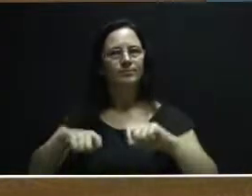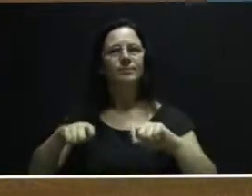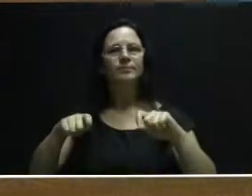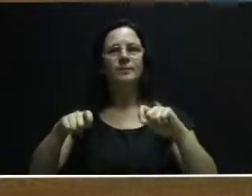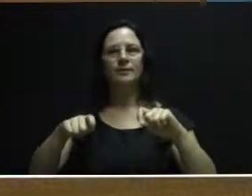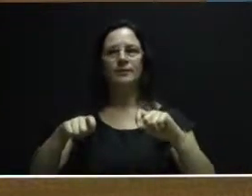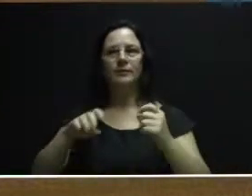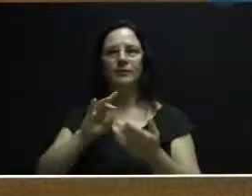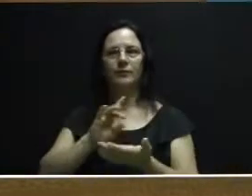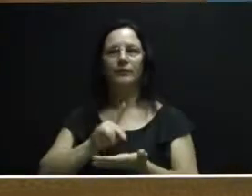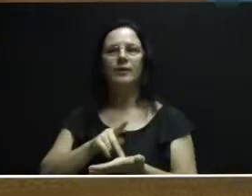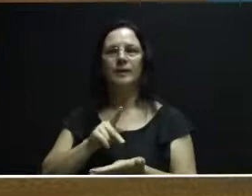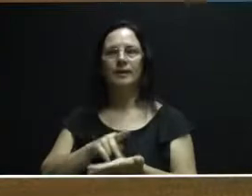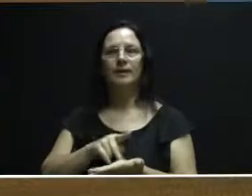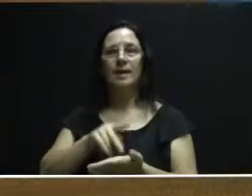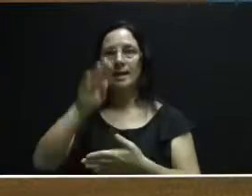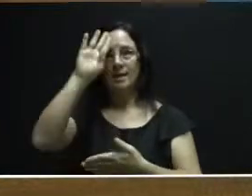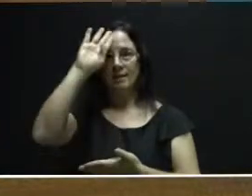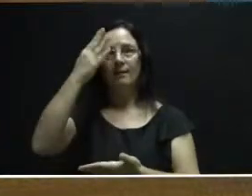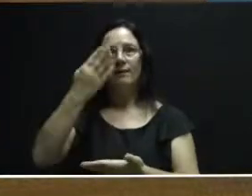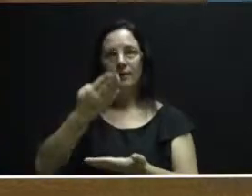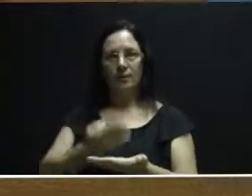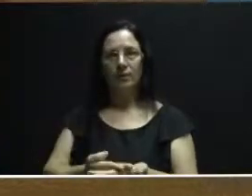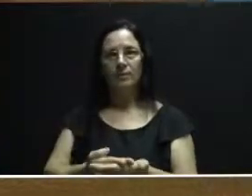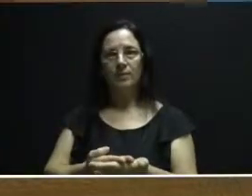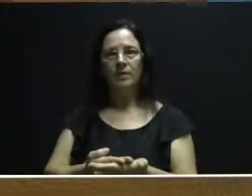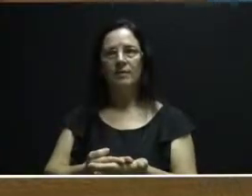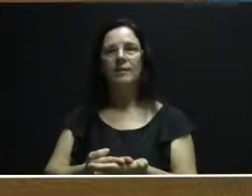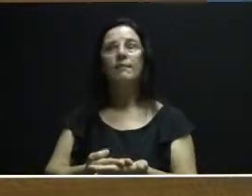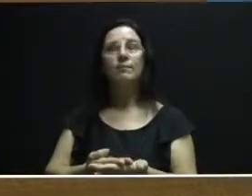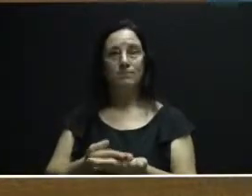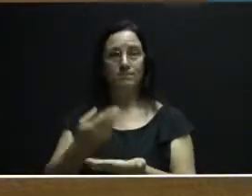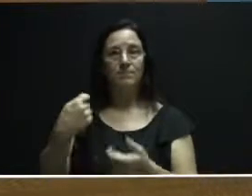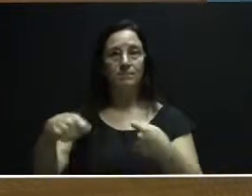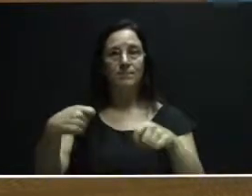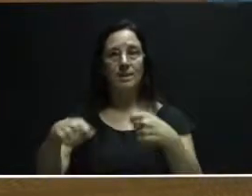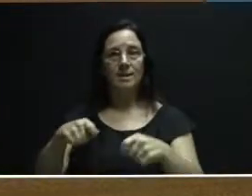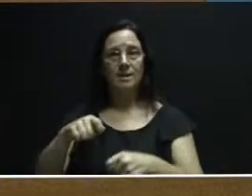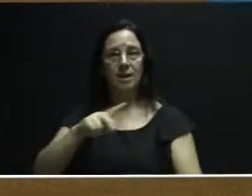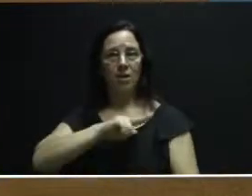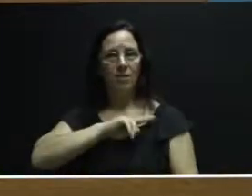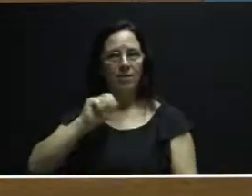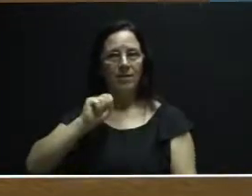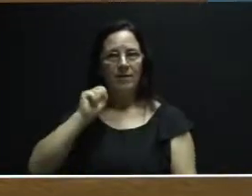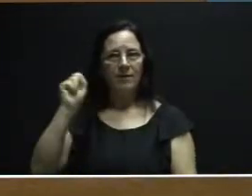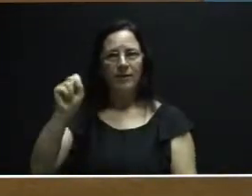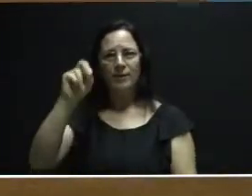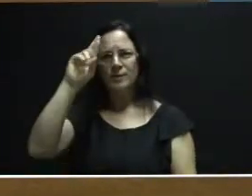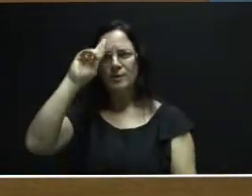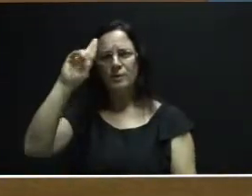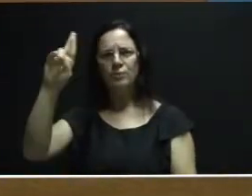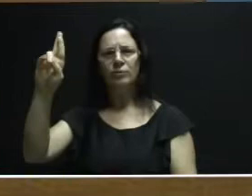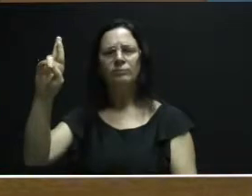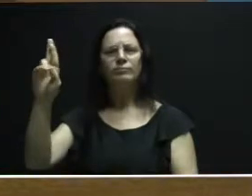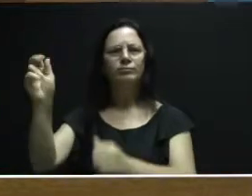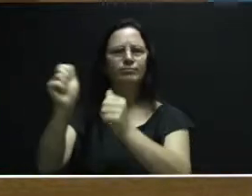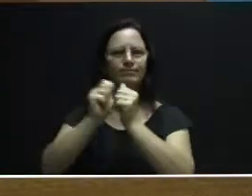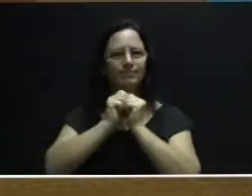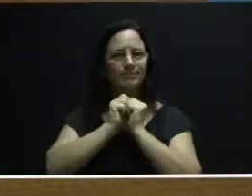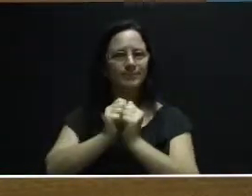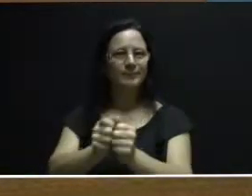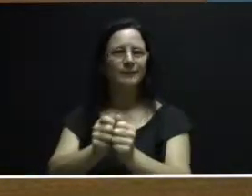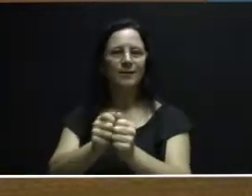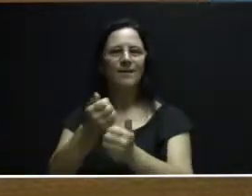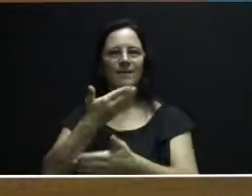para isso. E eu creio, porque a gente tem que crer na vitória. E o Senhor estando na frente, as coisas, tudo